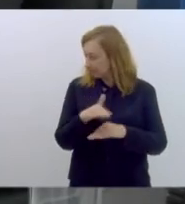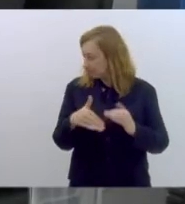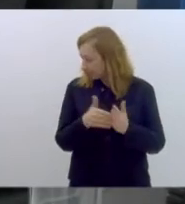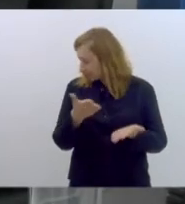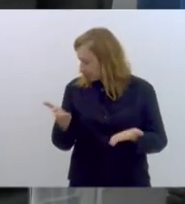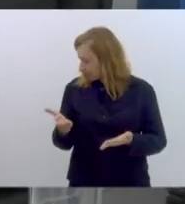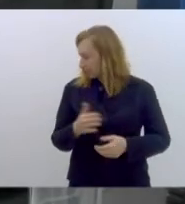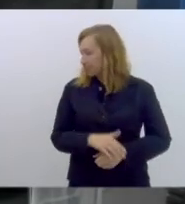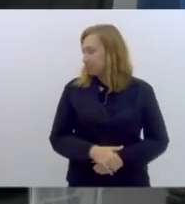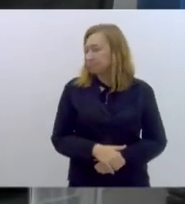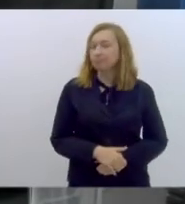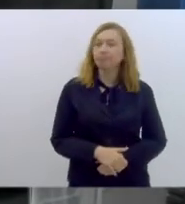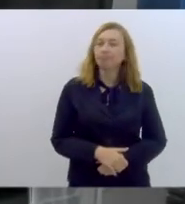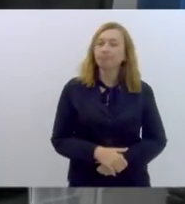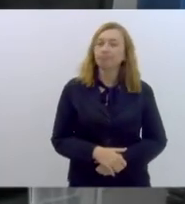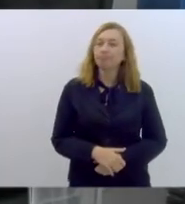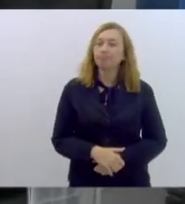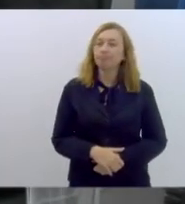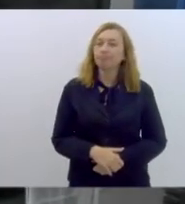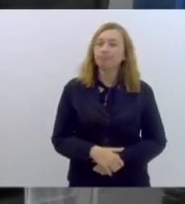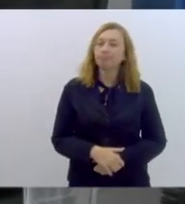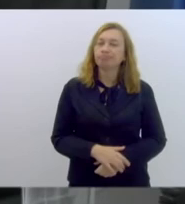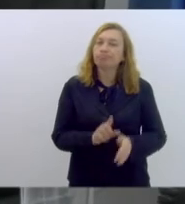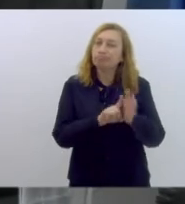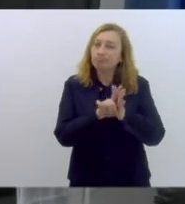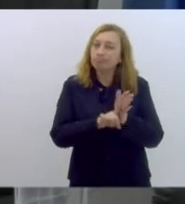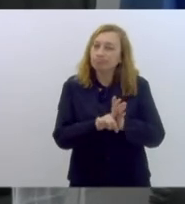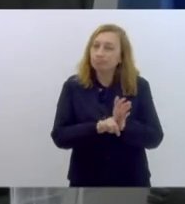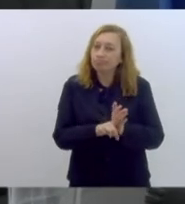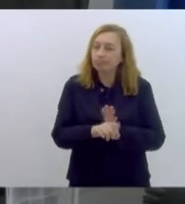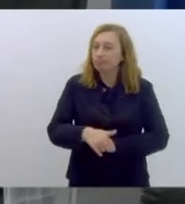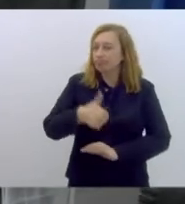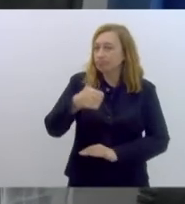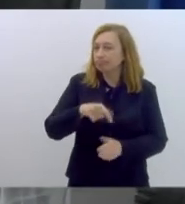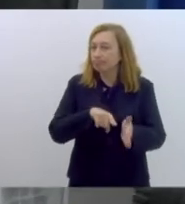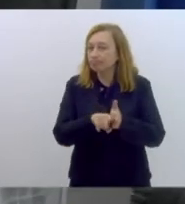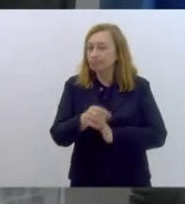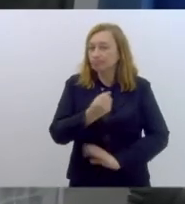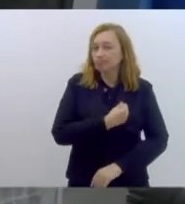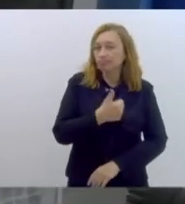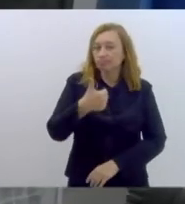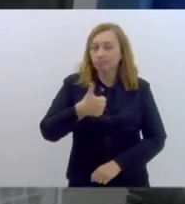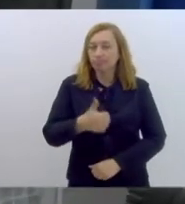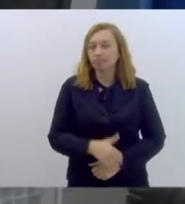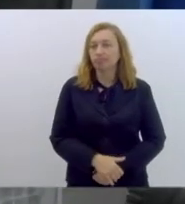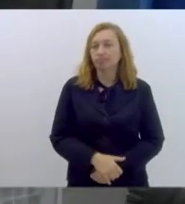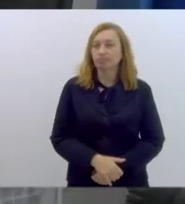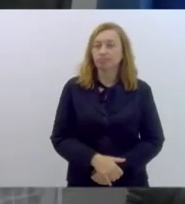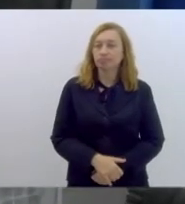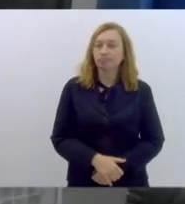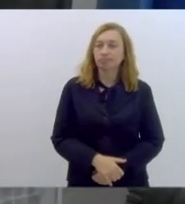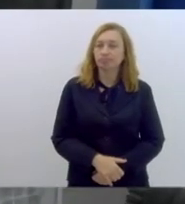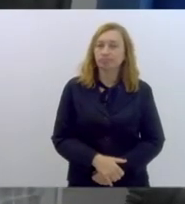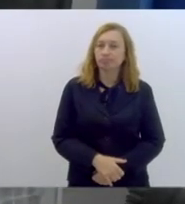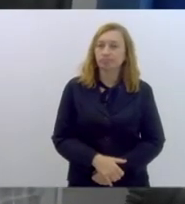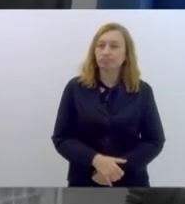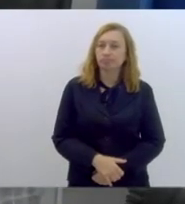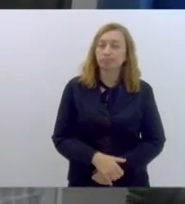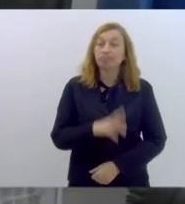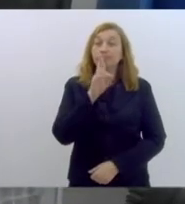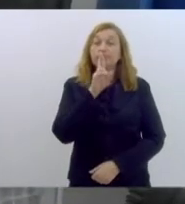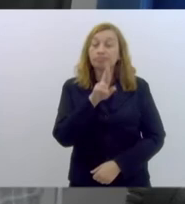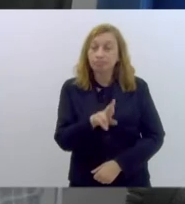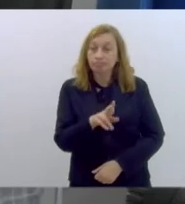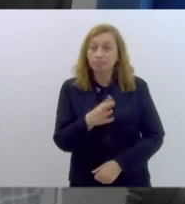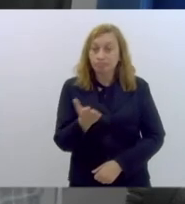a mesma posição, mas se a gente examina lá a primeira pergunta, número 1, e as